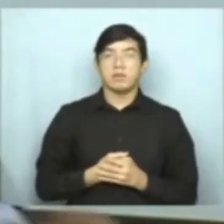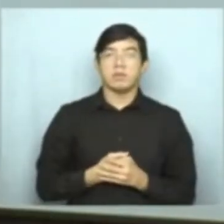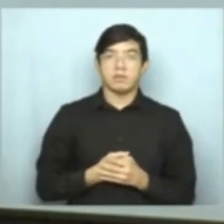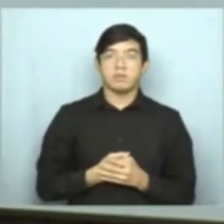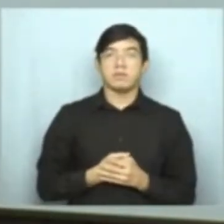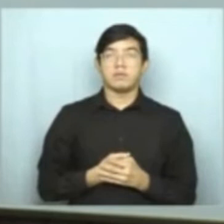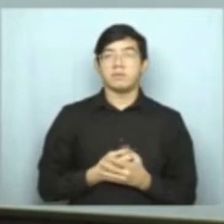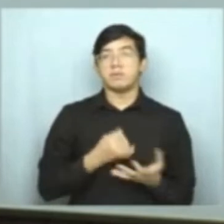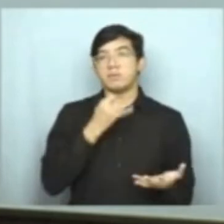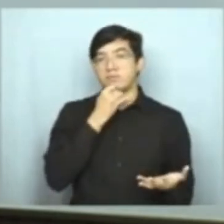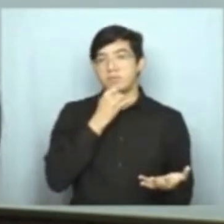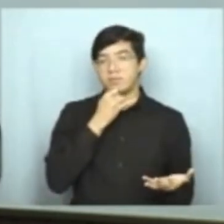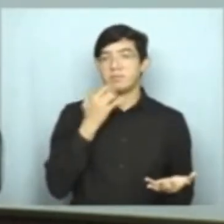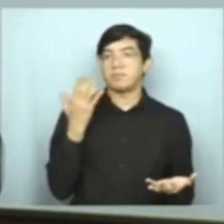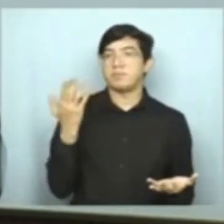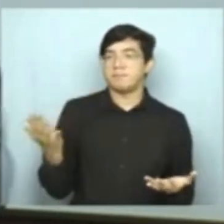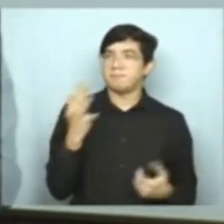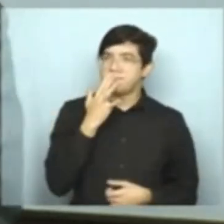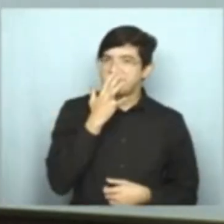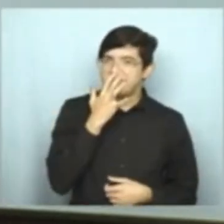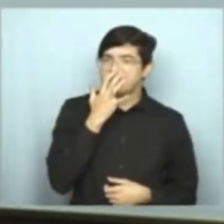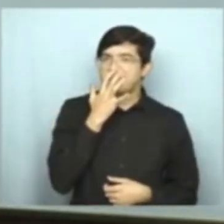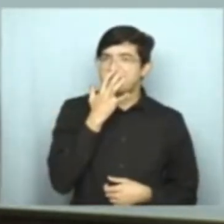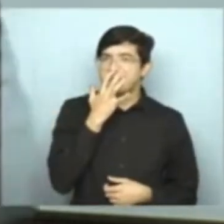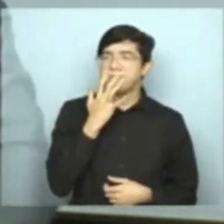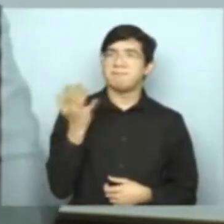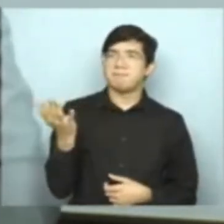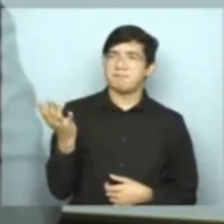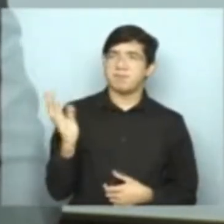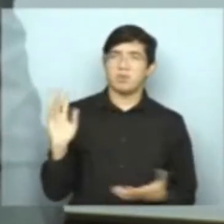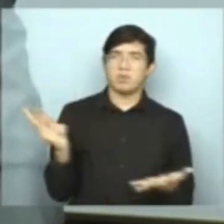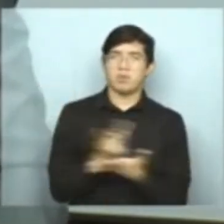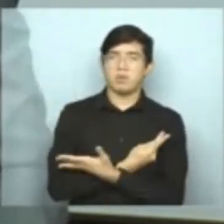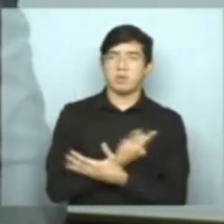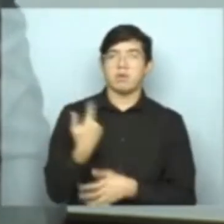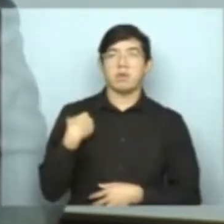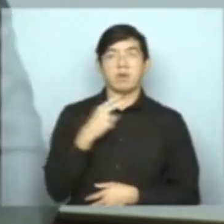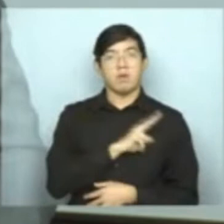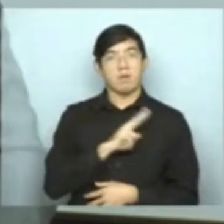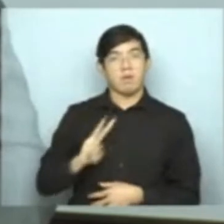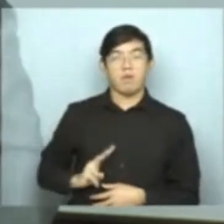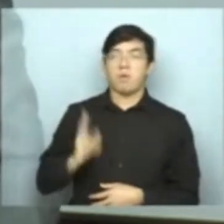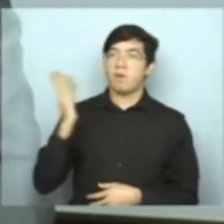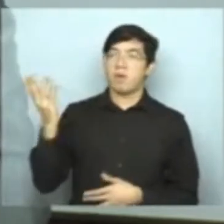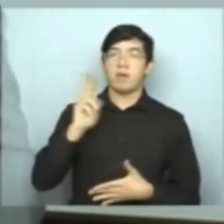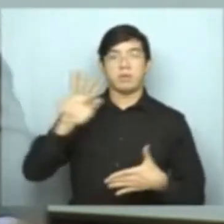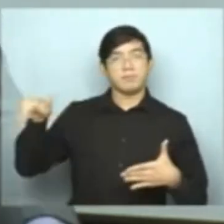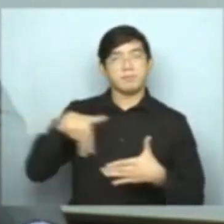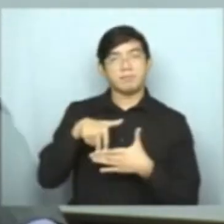Eu não estranho quando, diante de situações como essa, em que um colega veio à tribuna, pediu